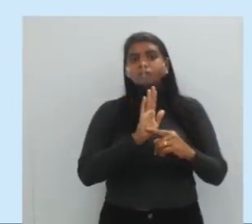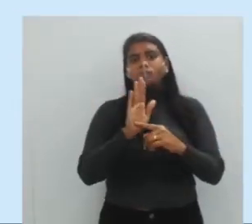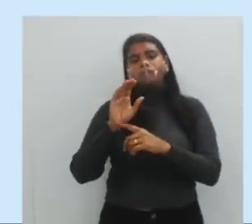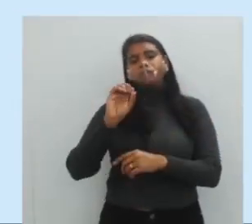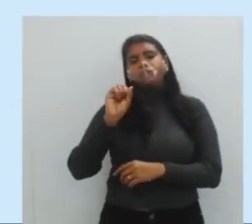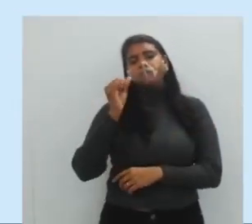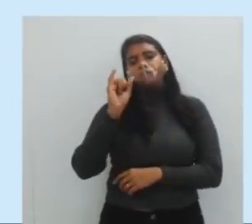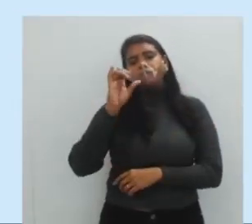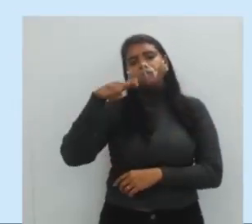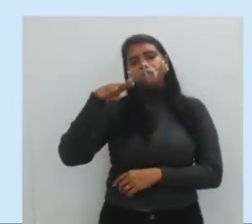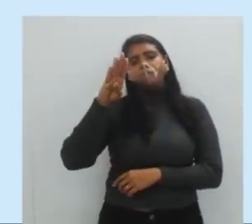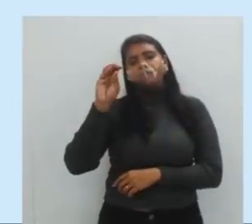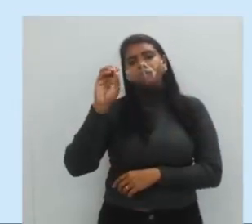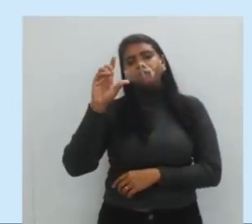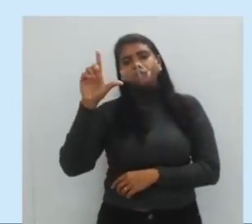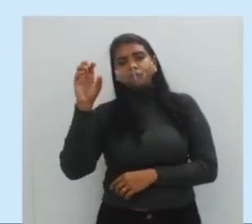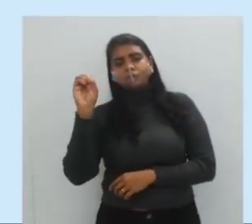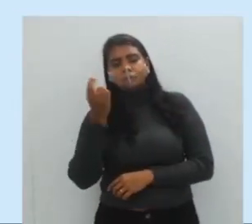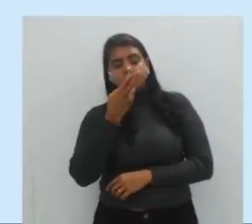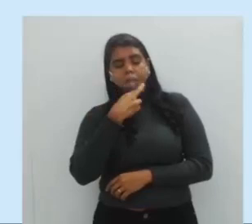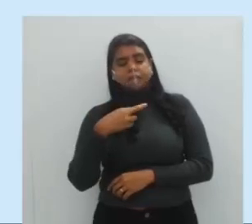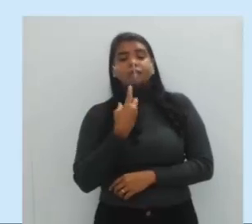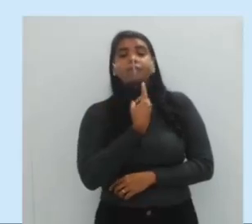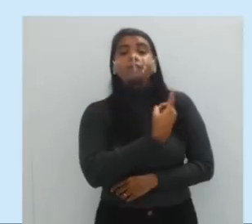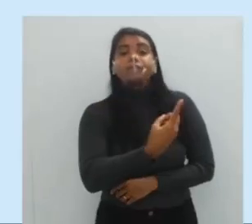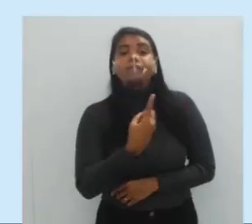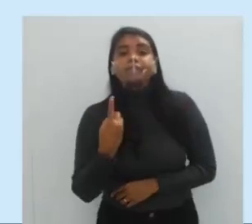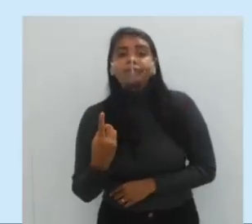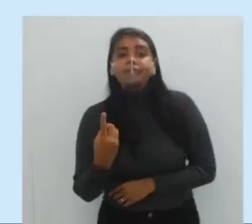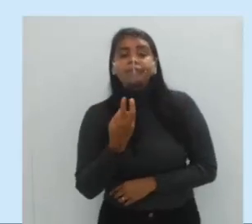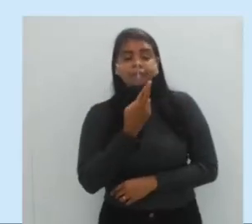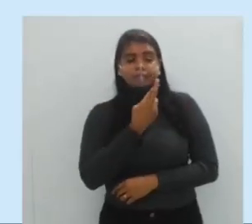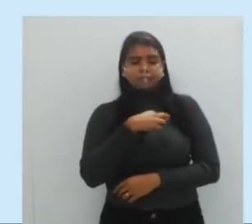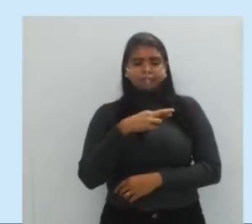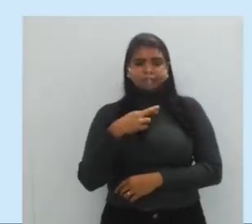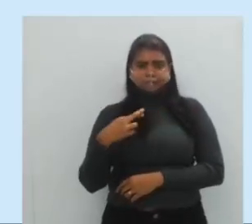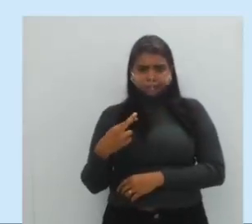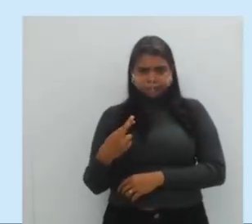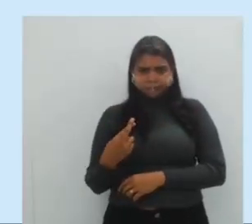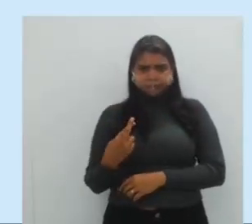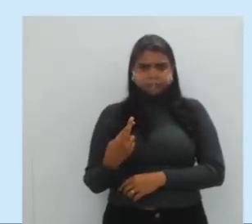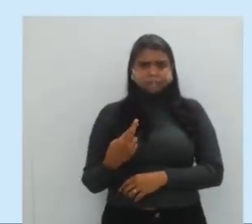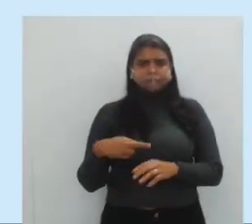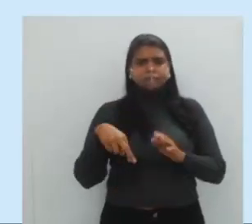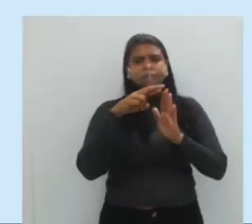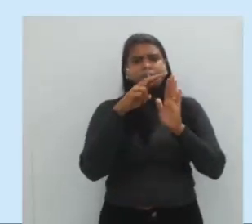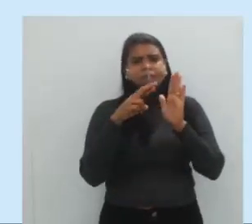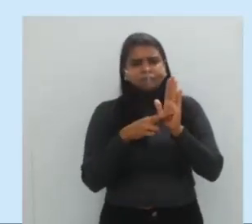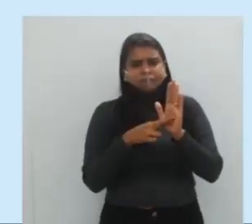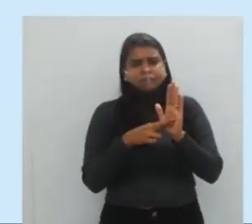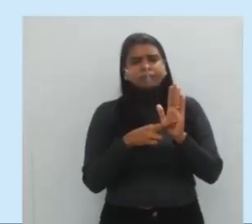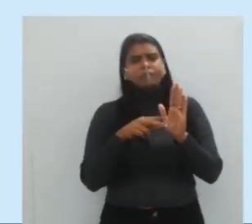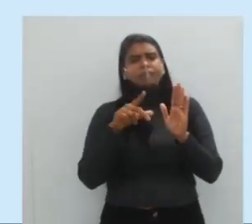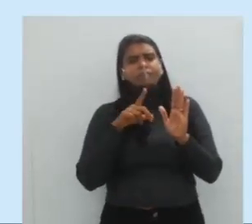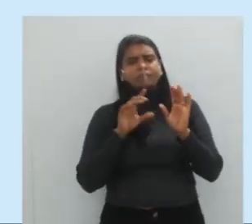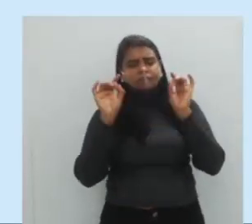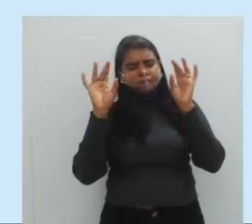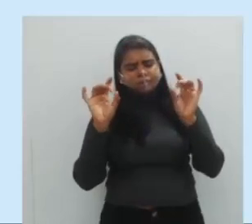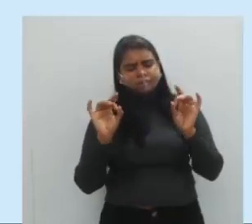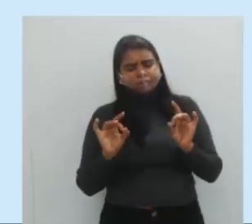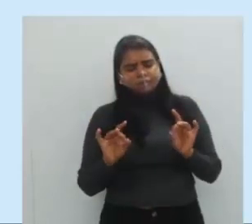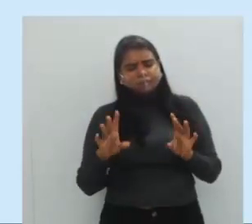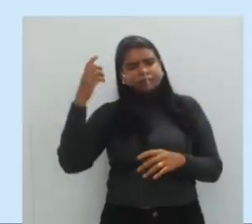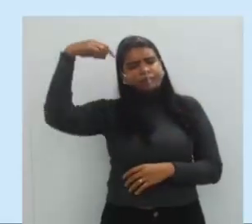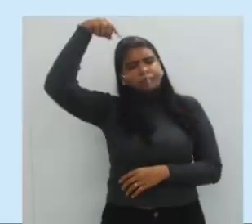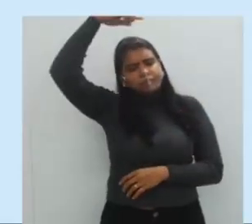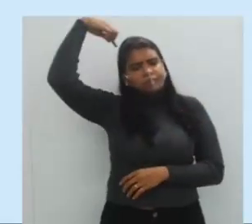símbolos religiosos, certo? De cada religião, de cada doutrina, aquilo que é sagrado, que